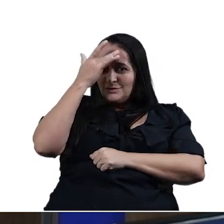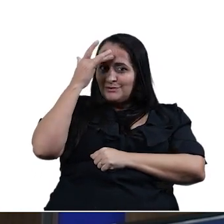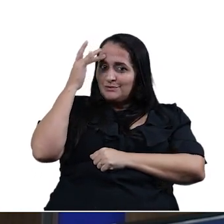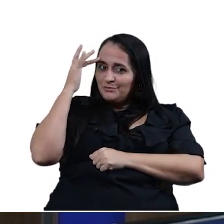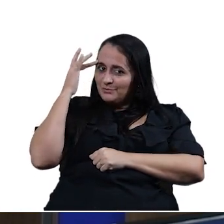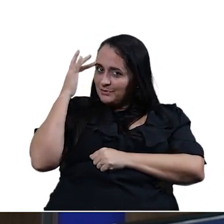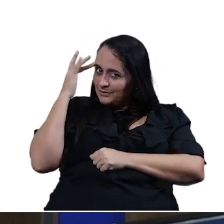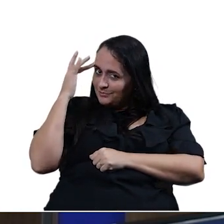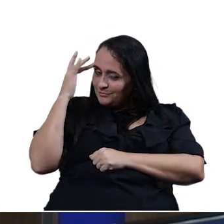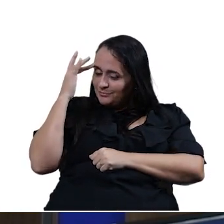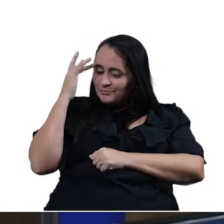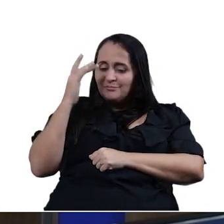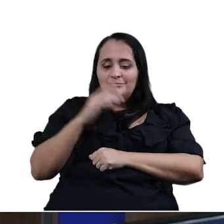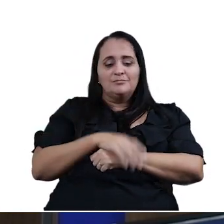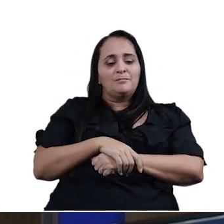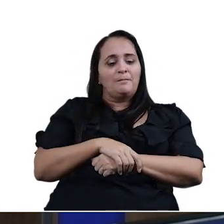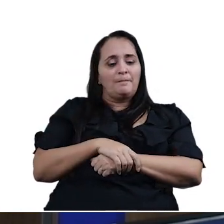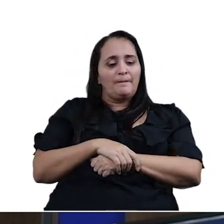Então,